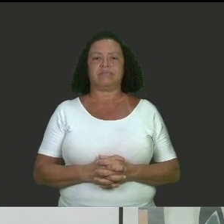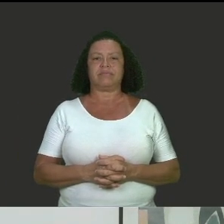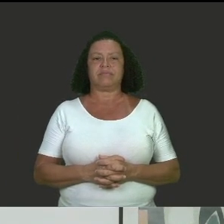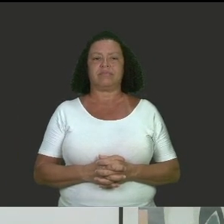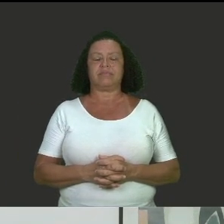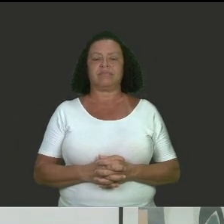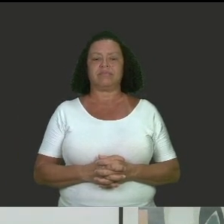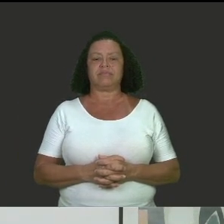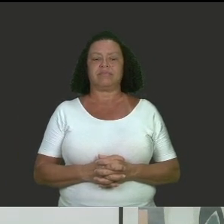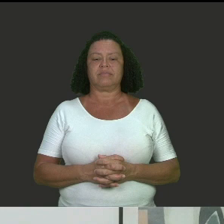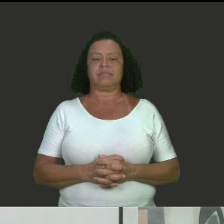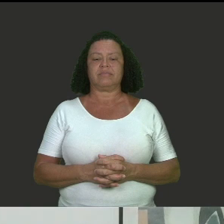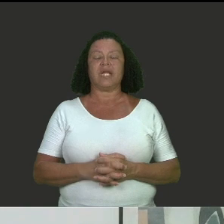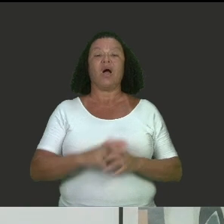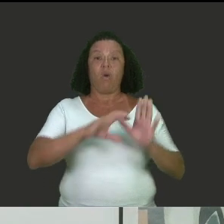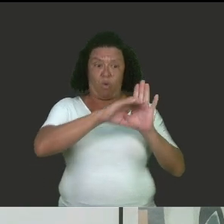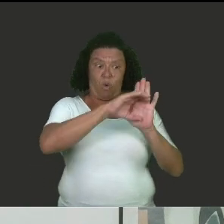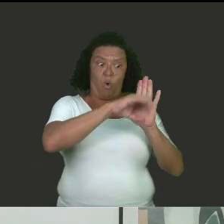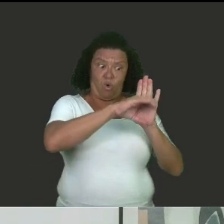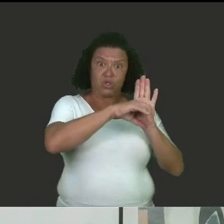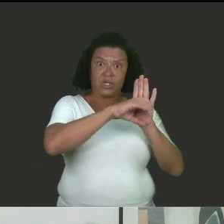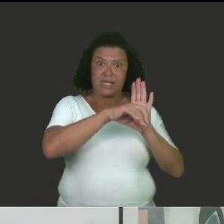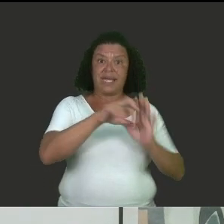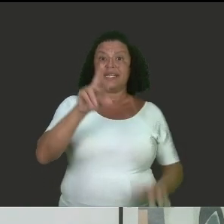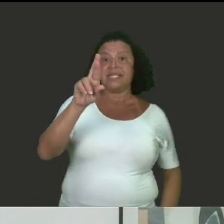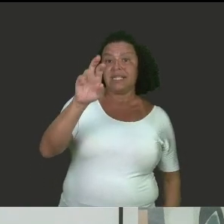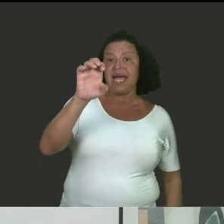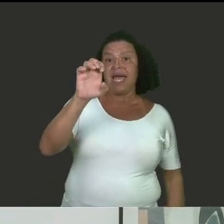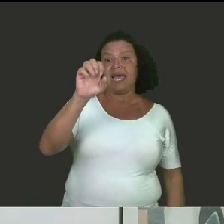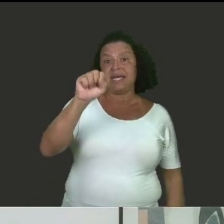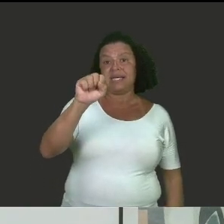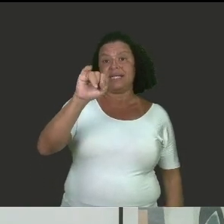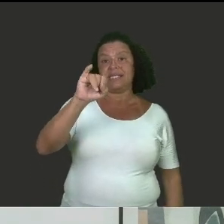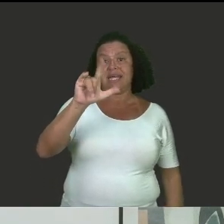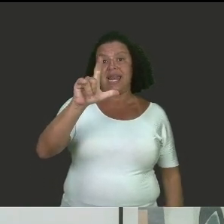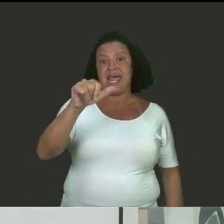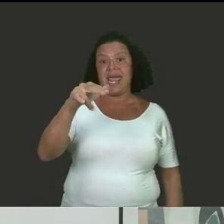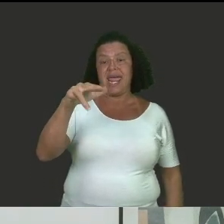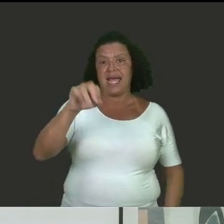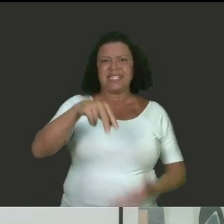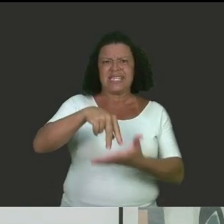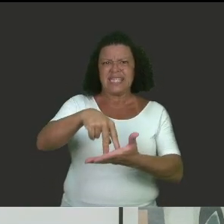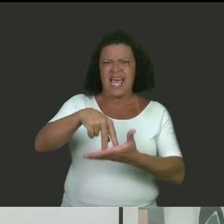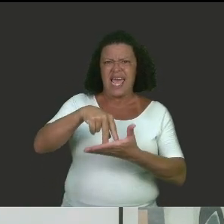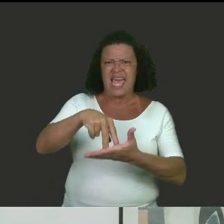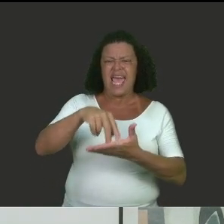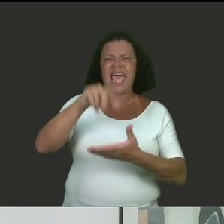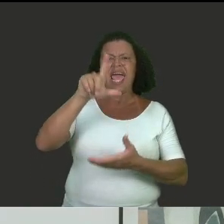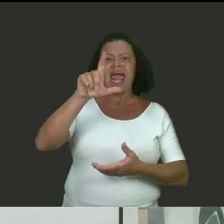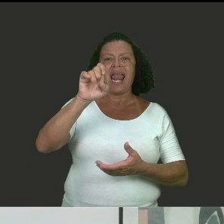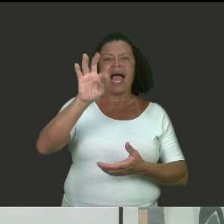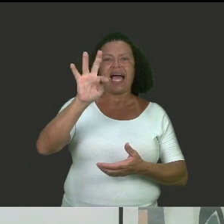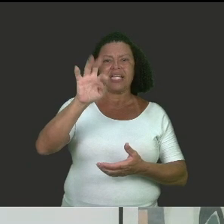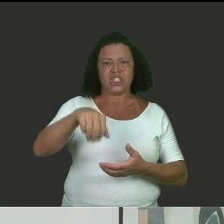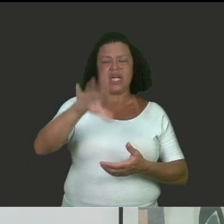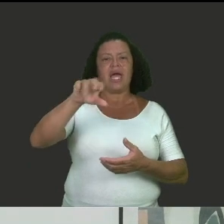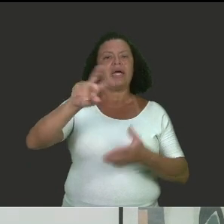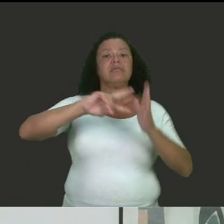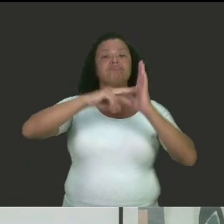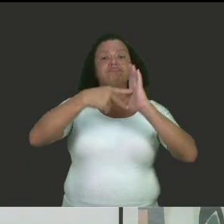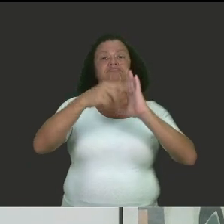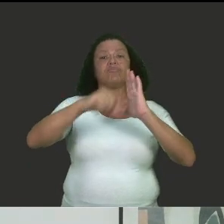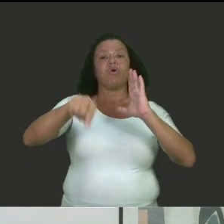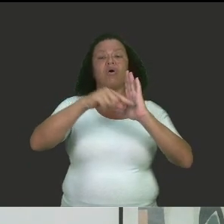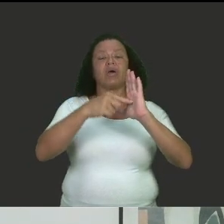Passando agora para o conceito de resiliência. Resiliência vem do latim resilire, que significa